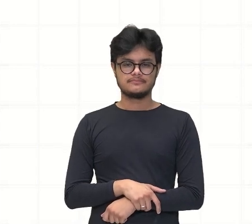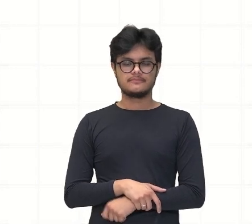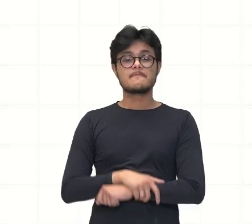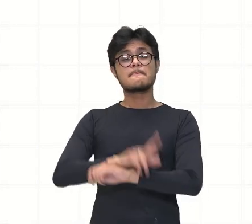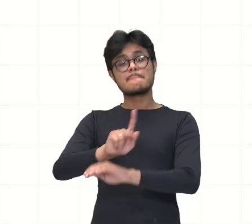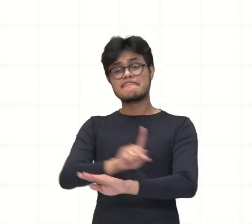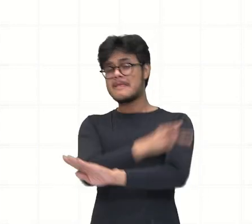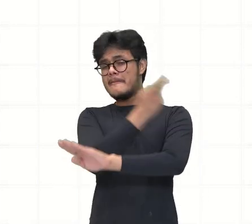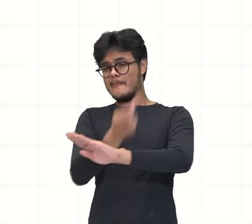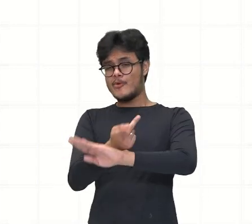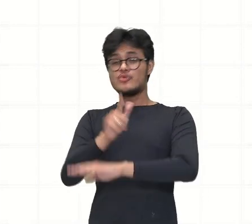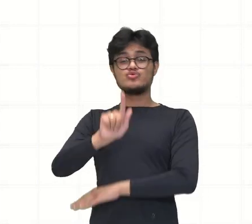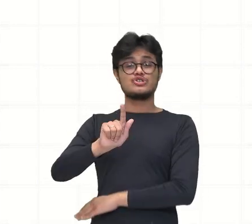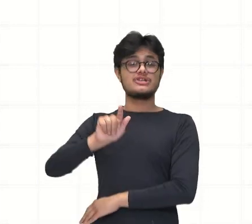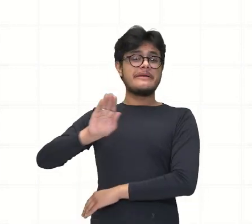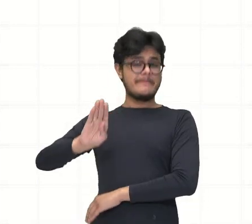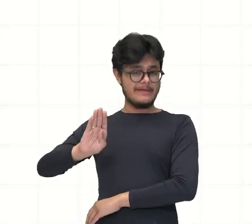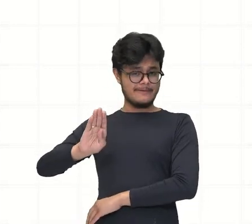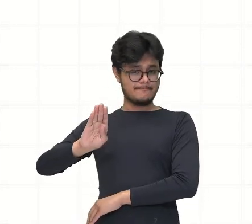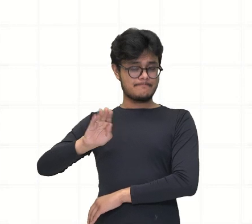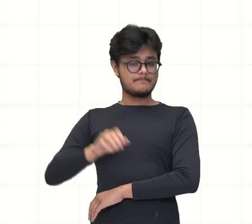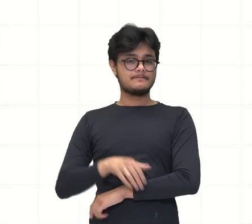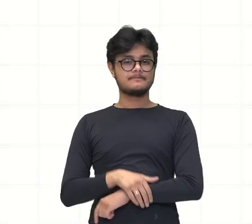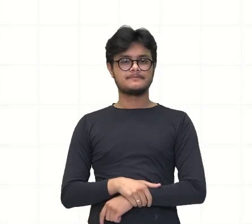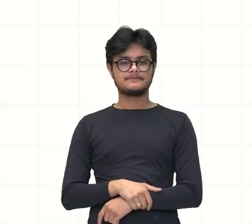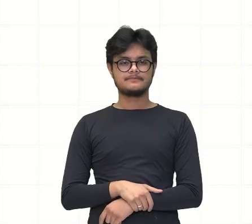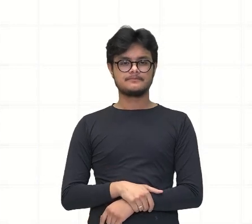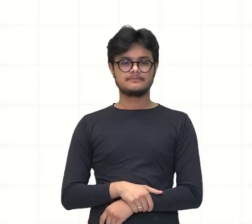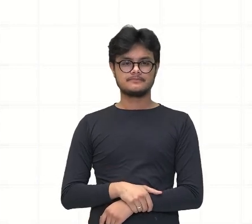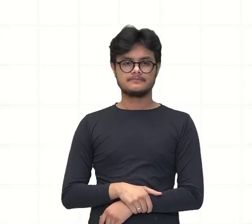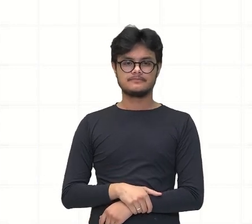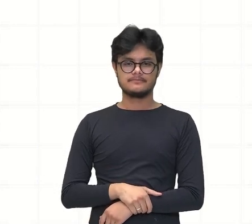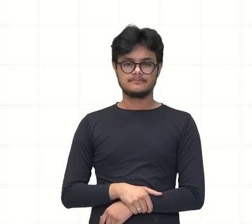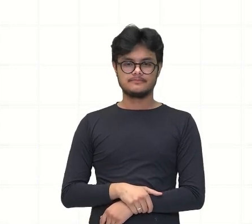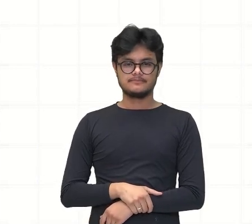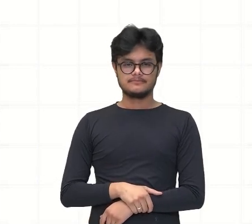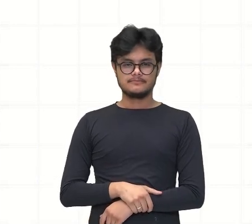kilobyte. Depois nós tivemos o